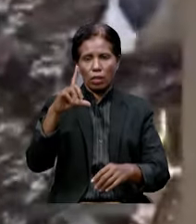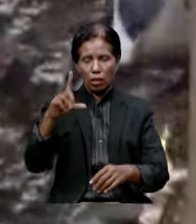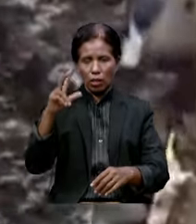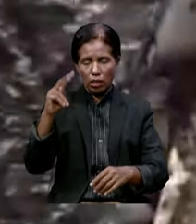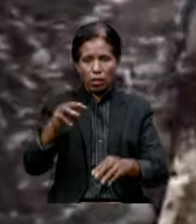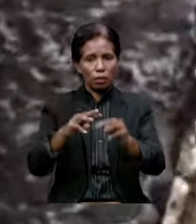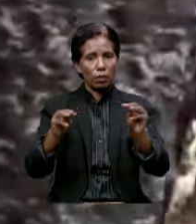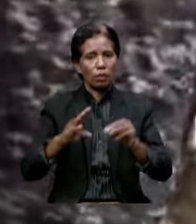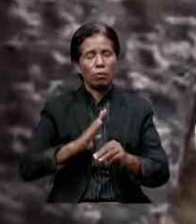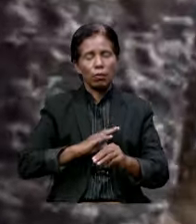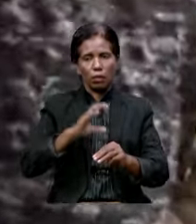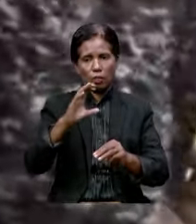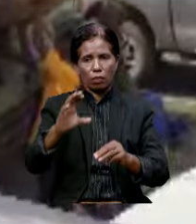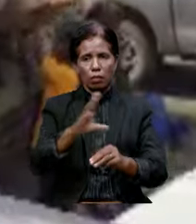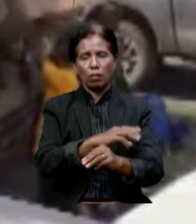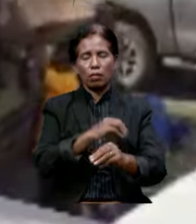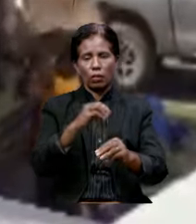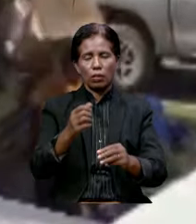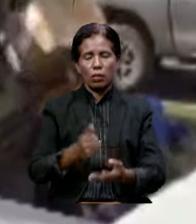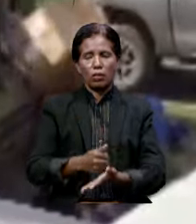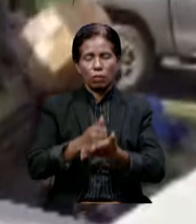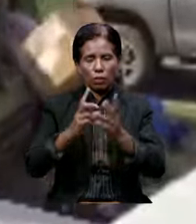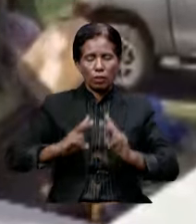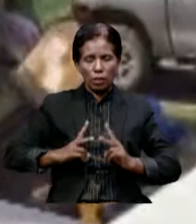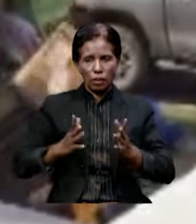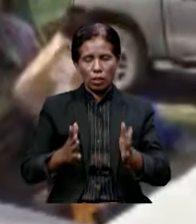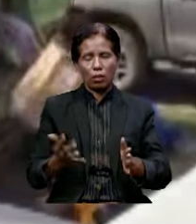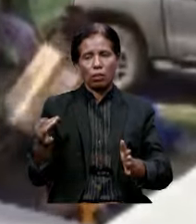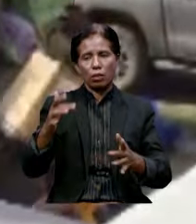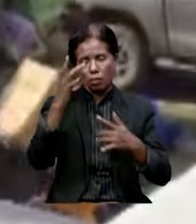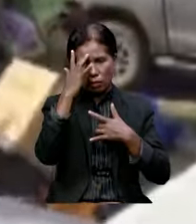nasional munisipi Baukau, ho dihalo tratamento ba veteranusira. Feliciano Venancio Belo, ZMN.